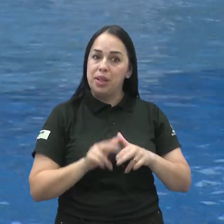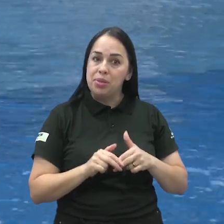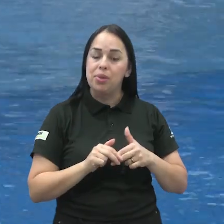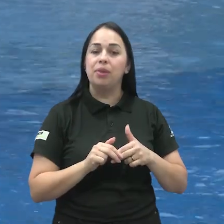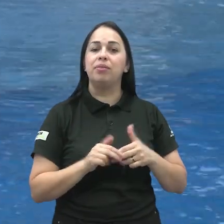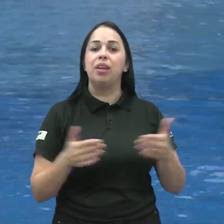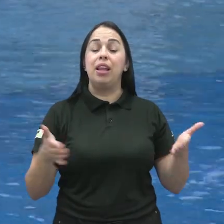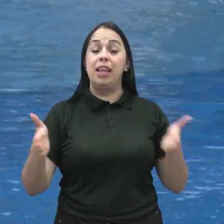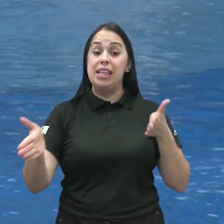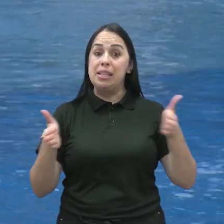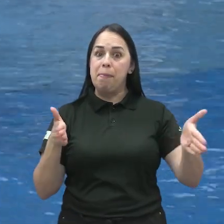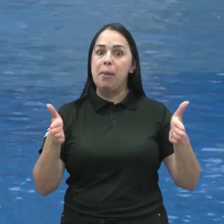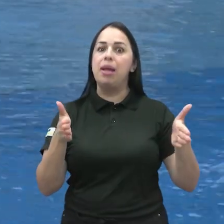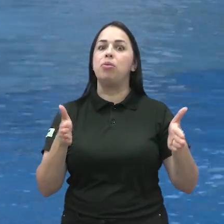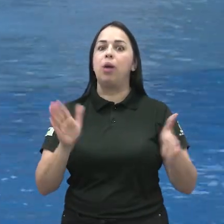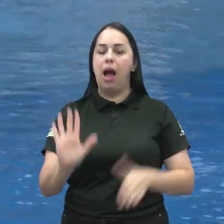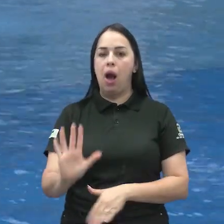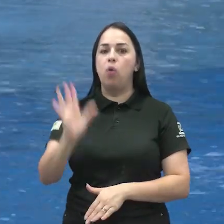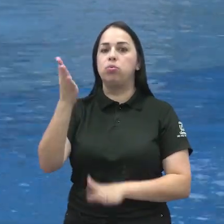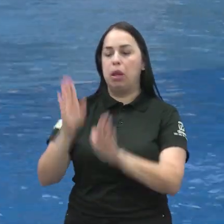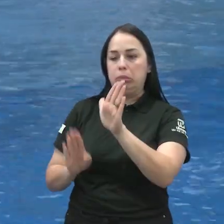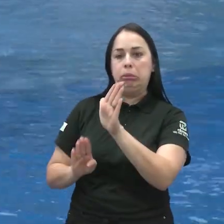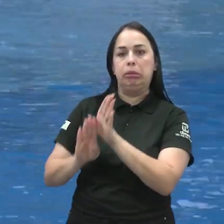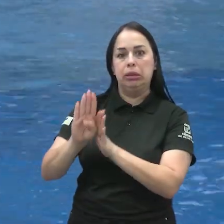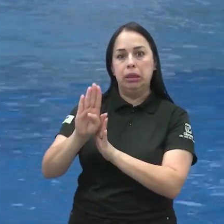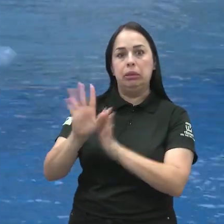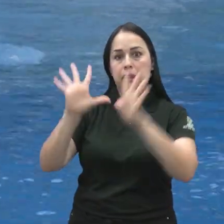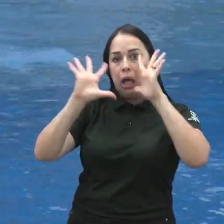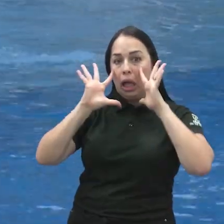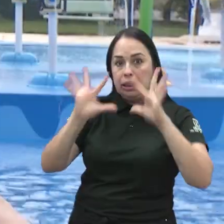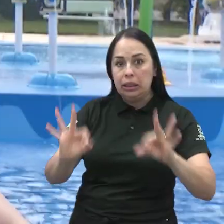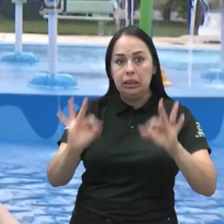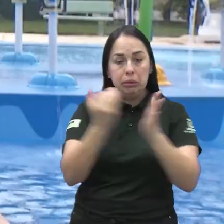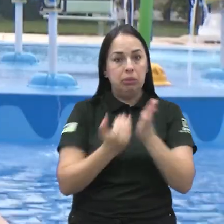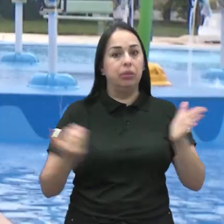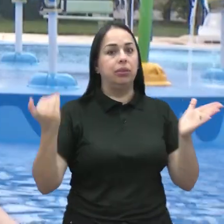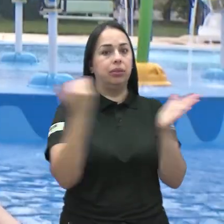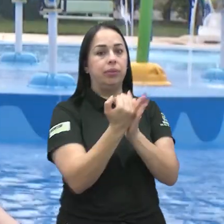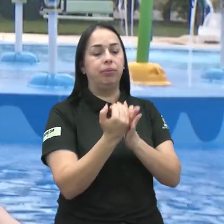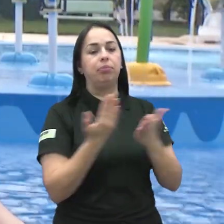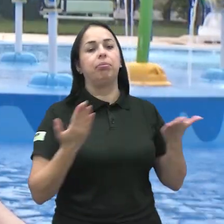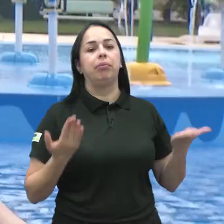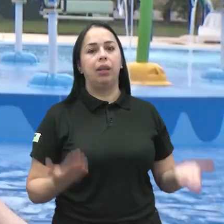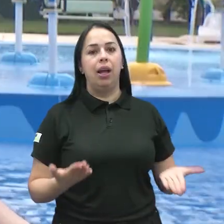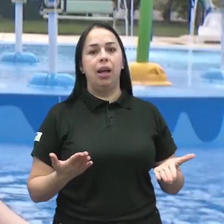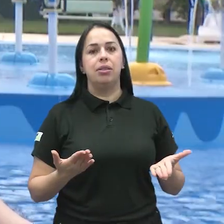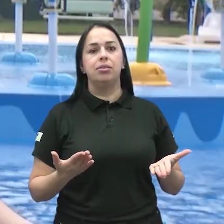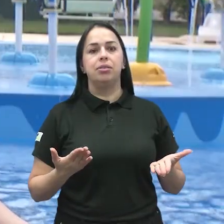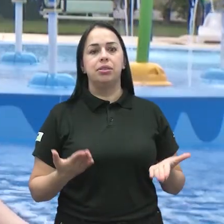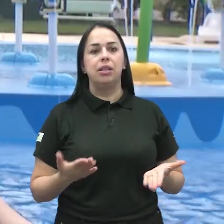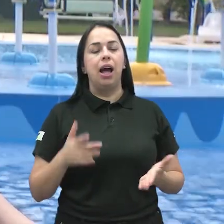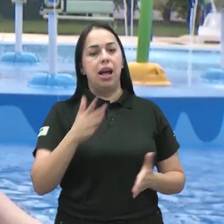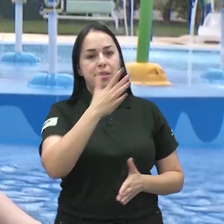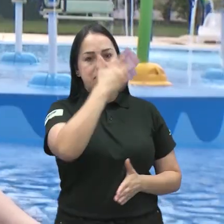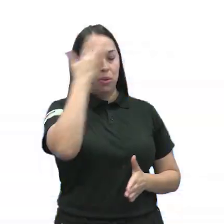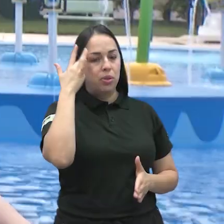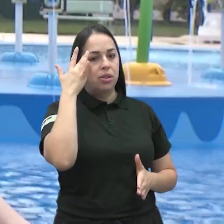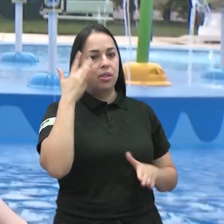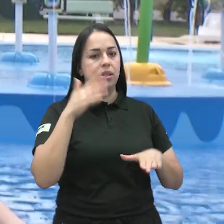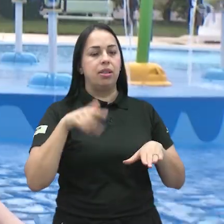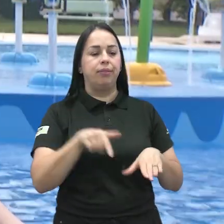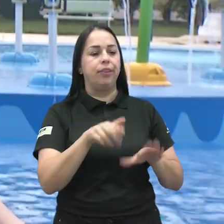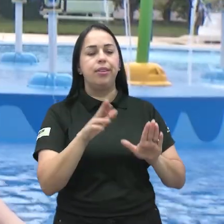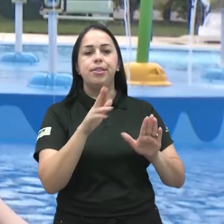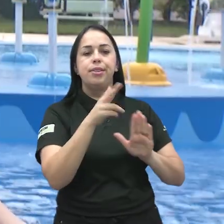o movimento, nessa época cresce também a necessidade de cuidado. O que traz isso para a segurança é o banhista, ele